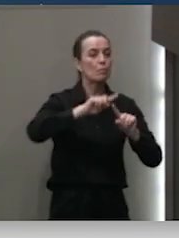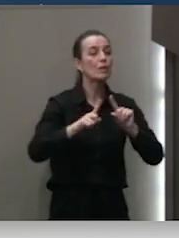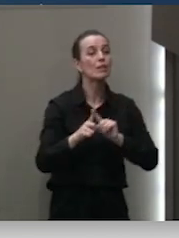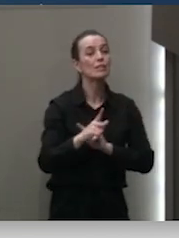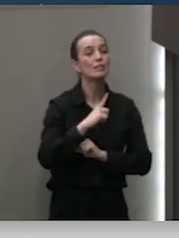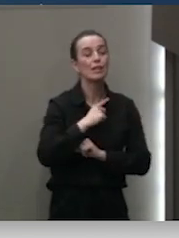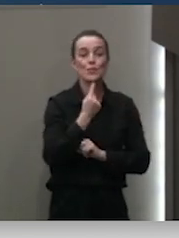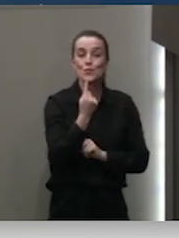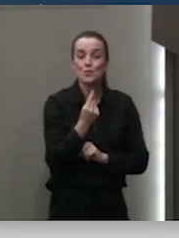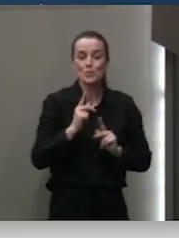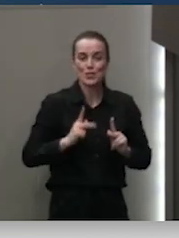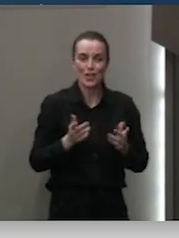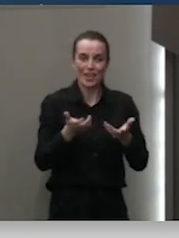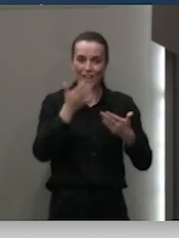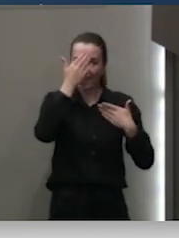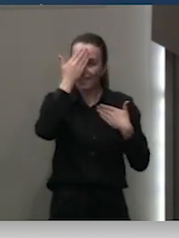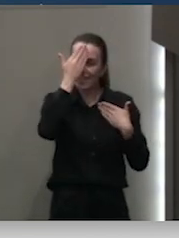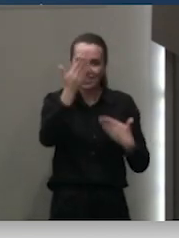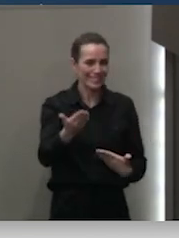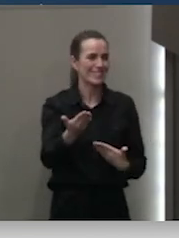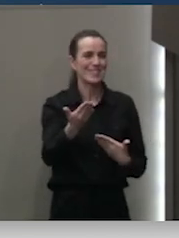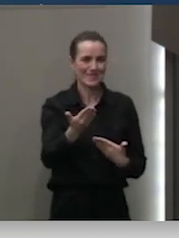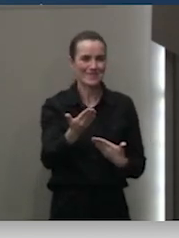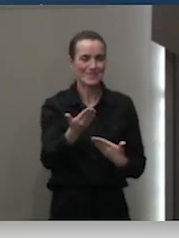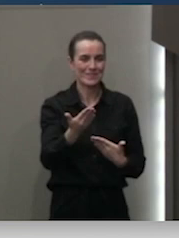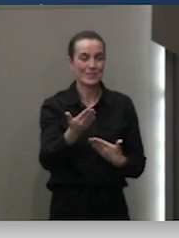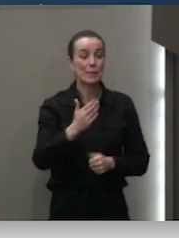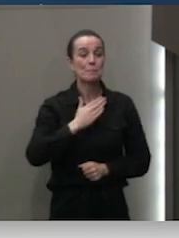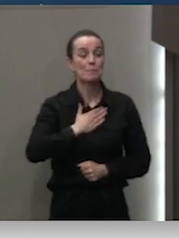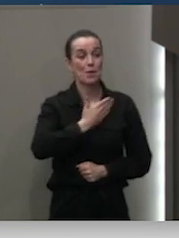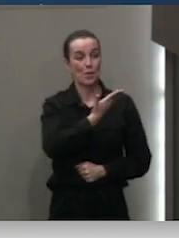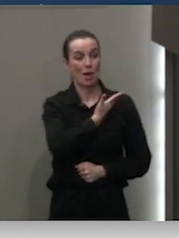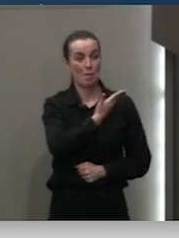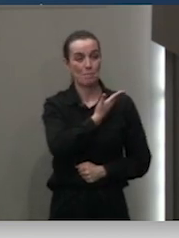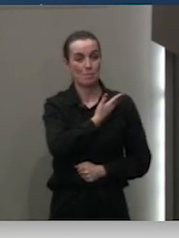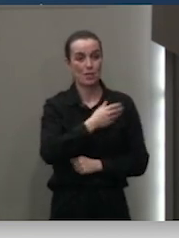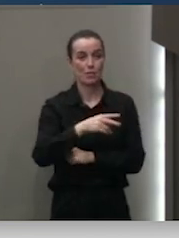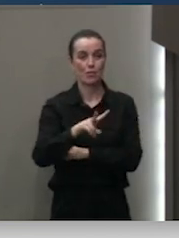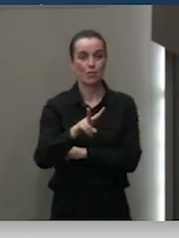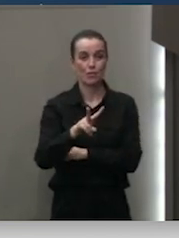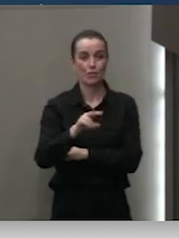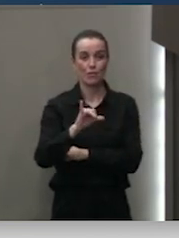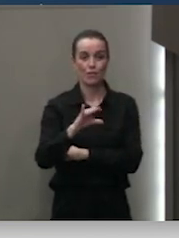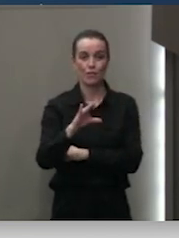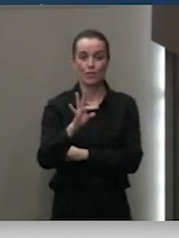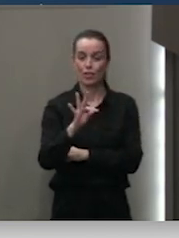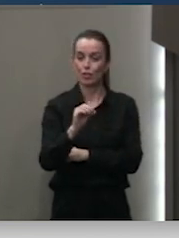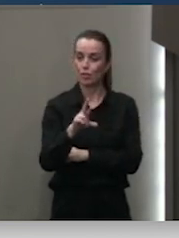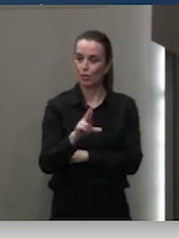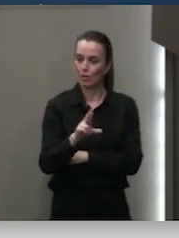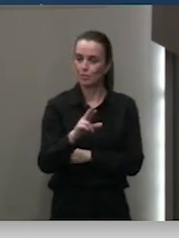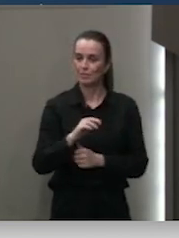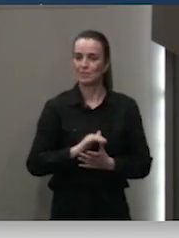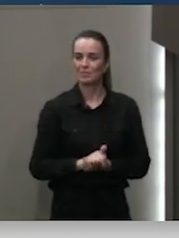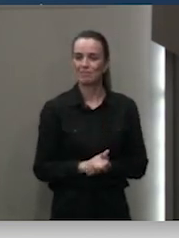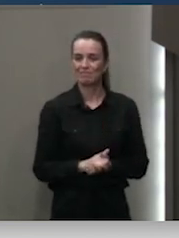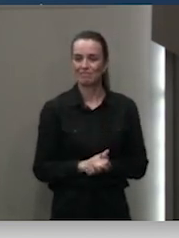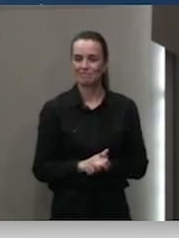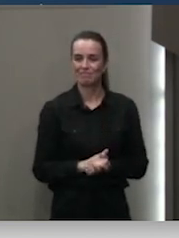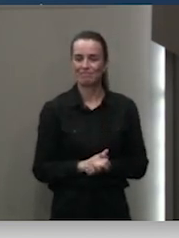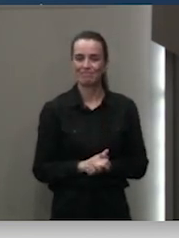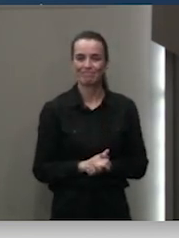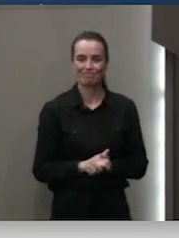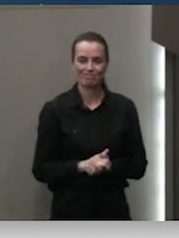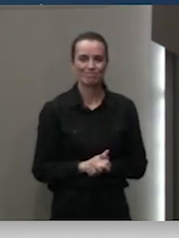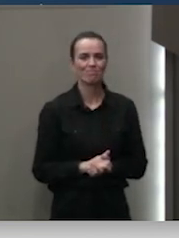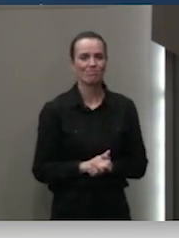queria realmente agradecer muito e foi o meu amigo Vittor Becker foi o